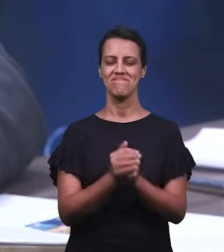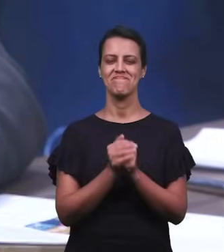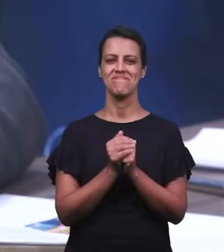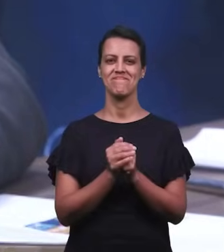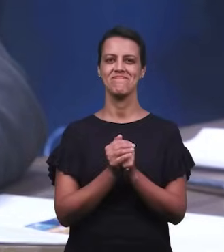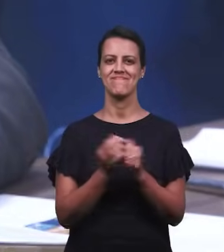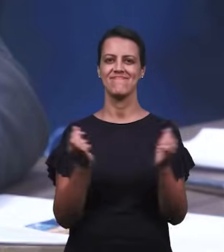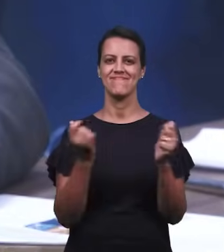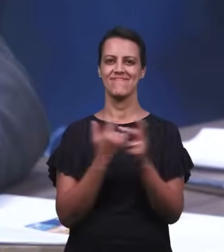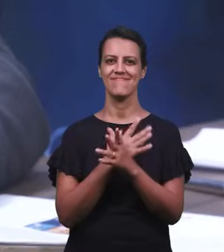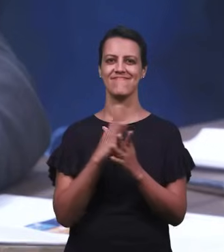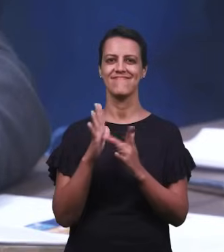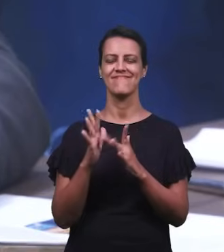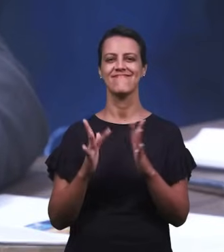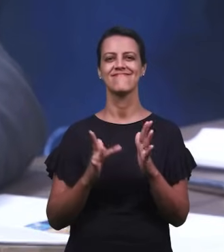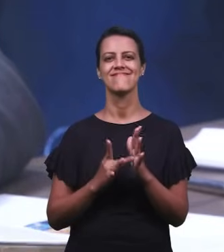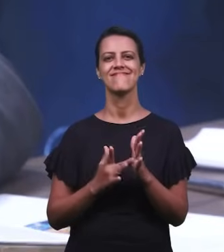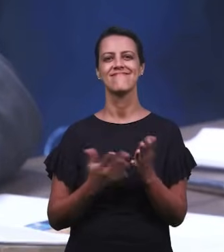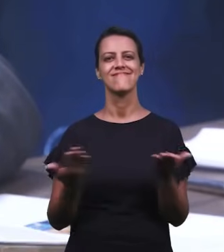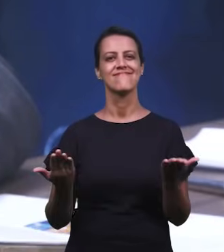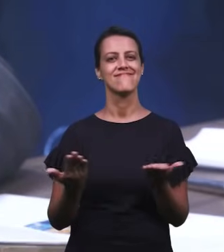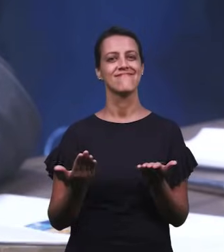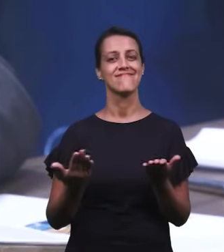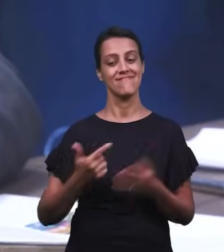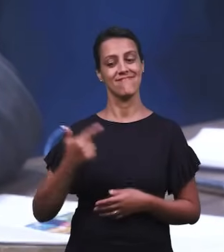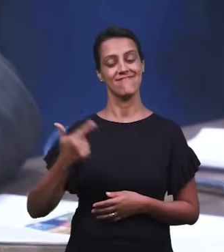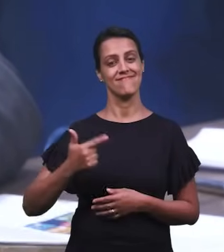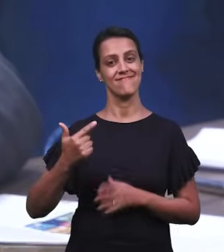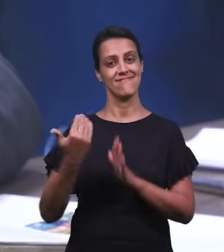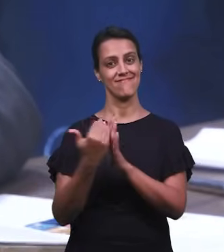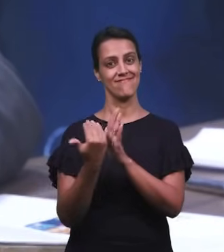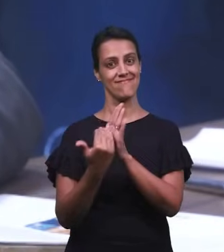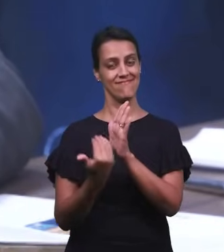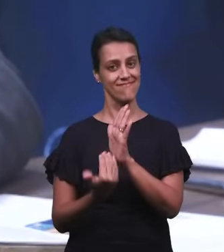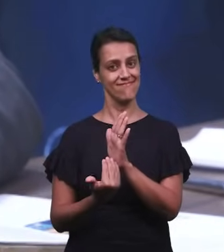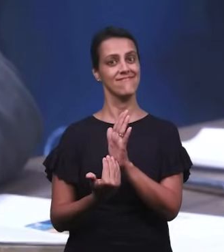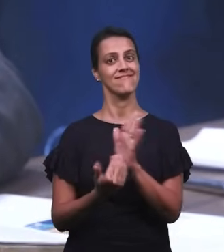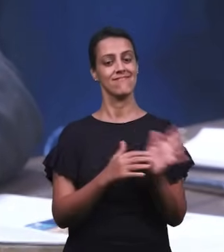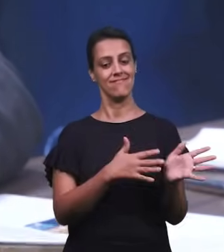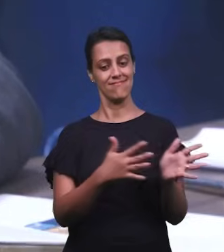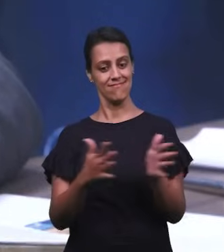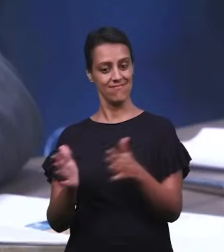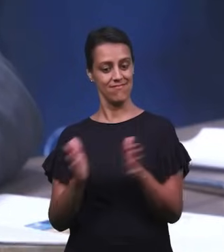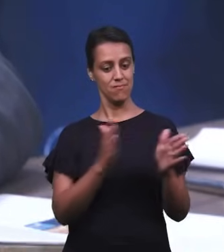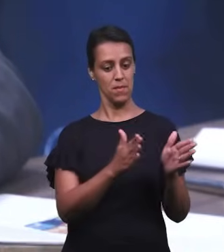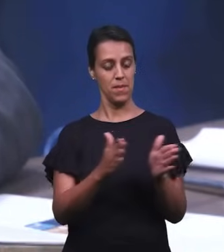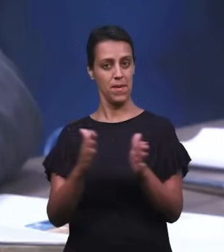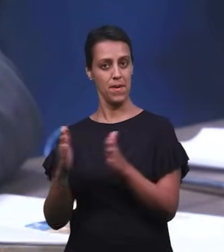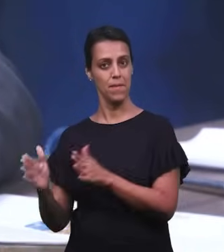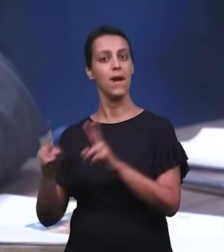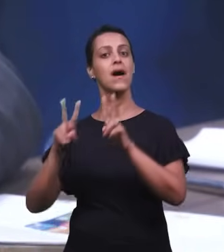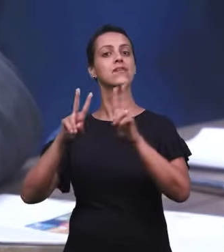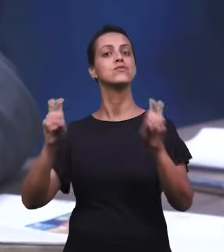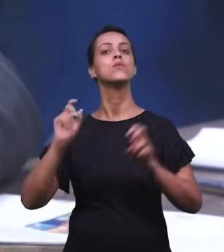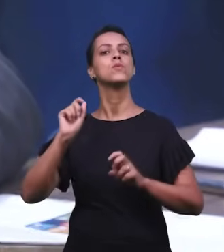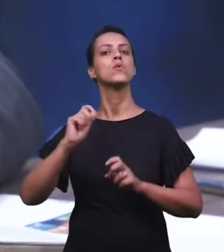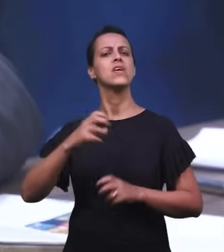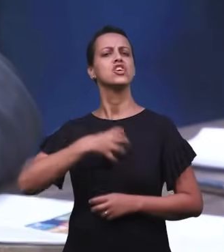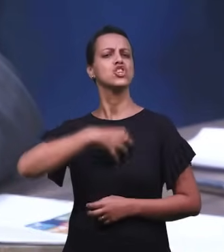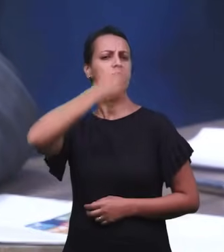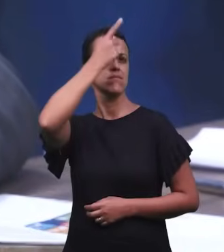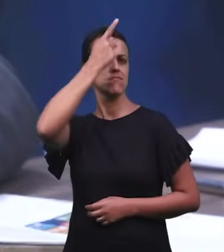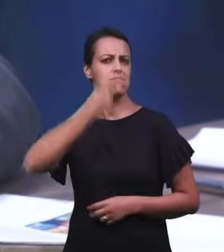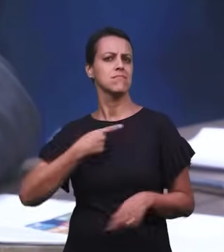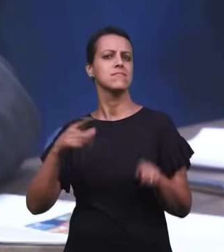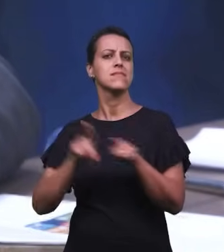Amém, glória a Jesus. Estamos de volta aqui nesse segundo episódio da série sobre temperamentos e profissões. E os